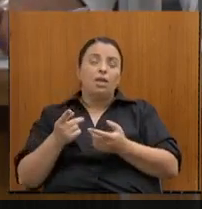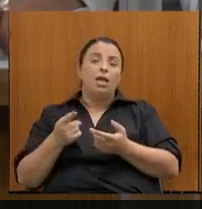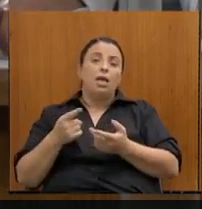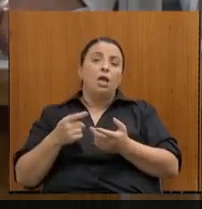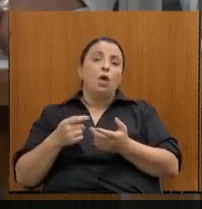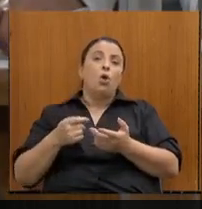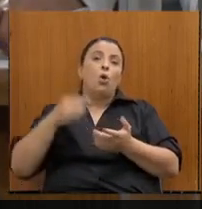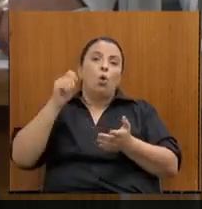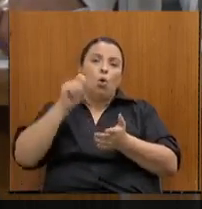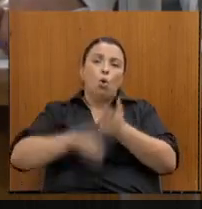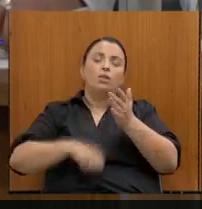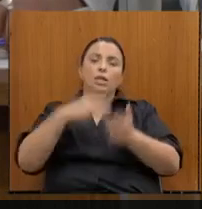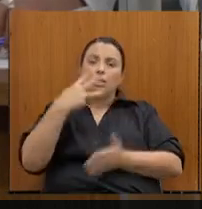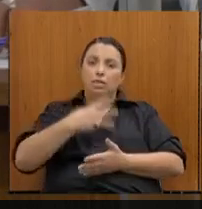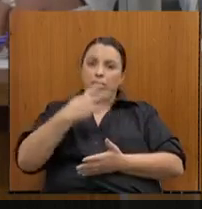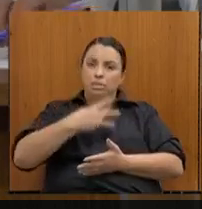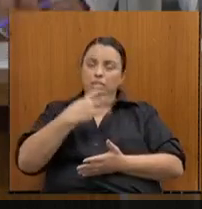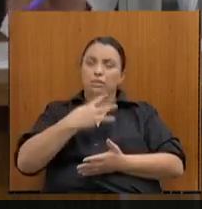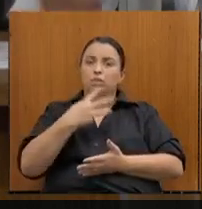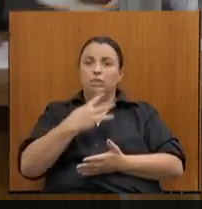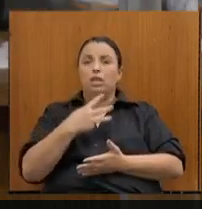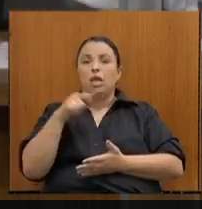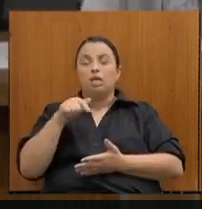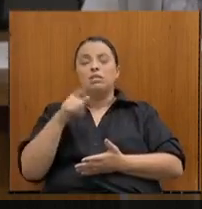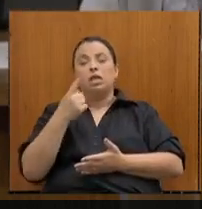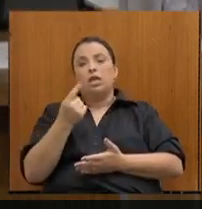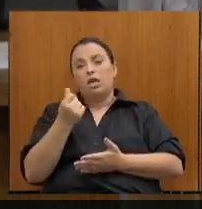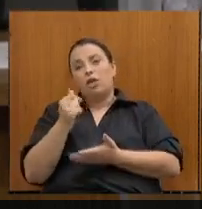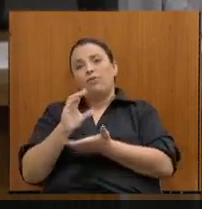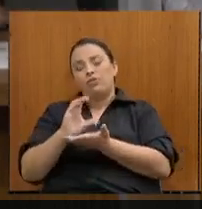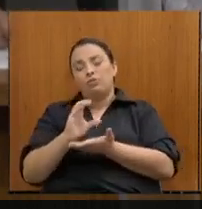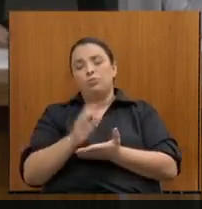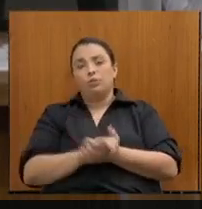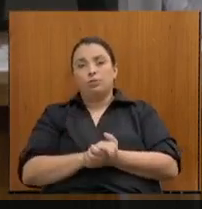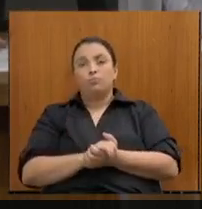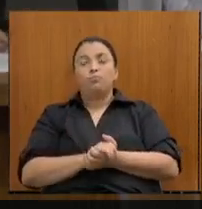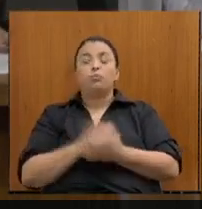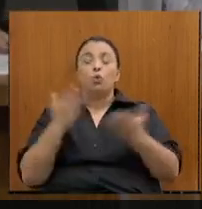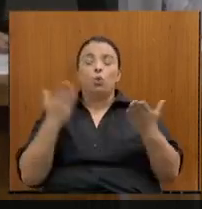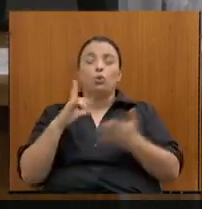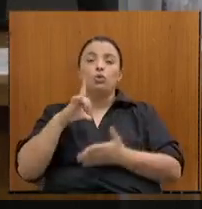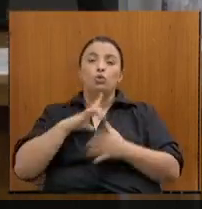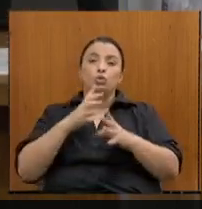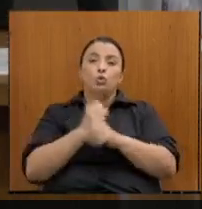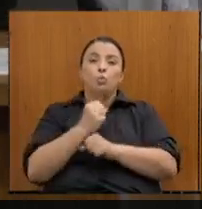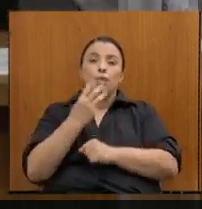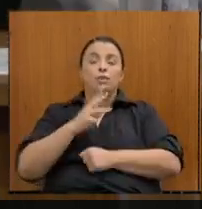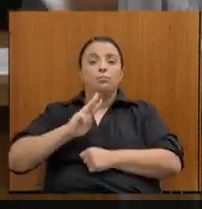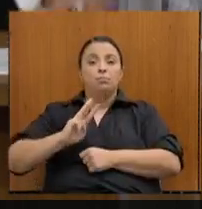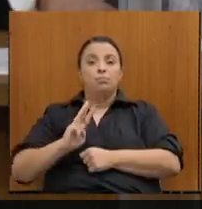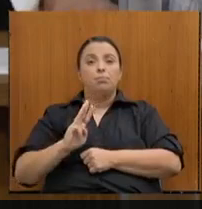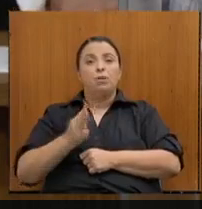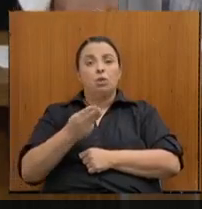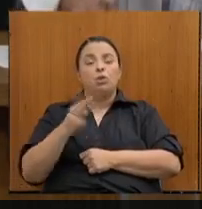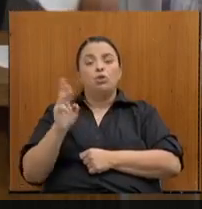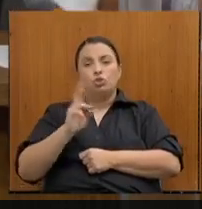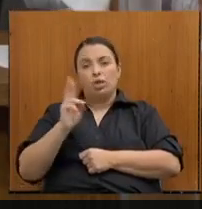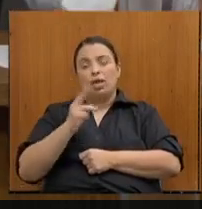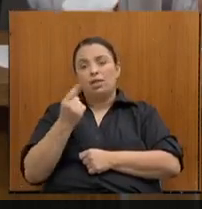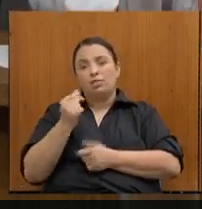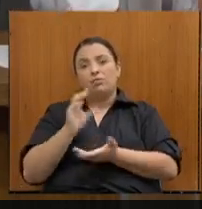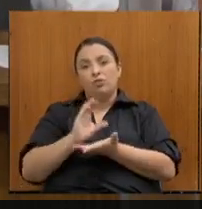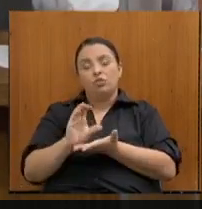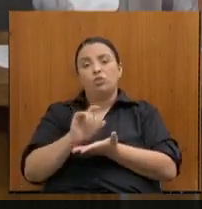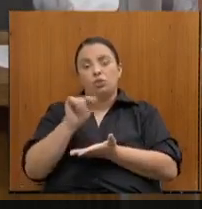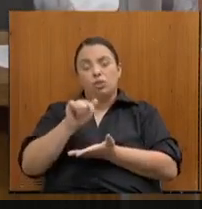chegando hoje a mais aproximadamente 100 milhões de reais em vestido né nessa soluções e só para vocês terem uma ideia da ordem de